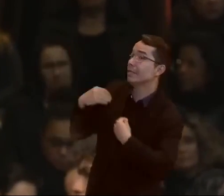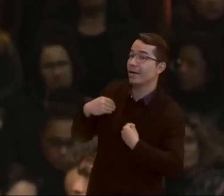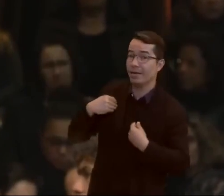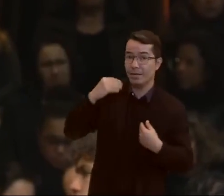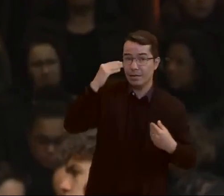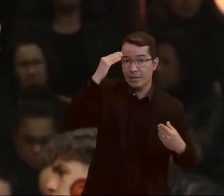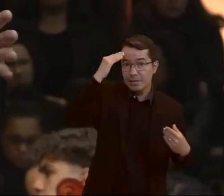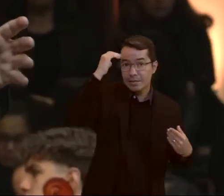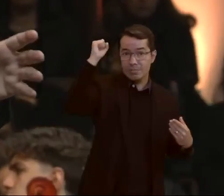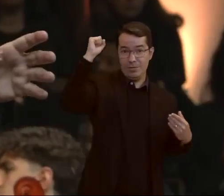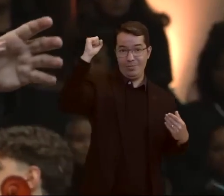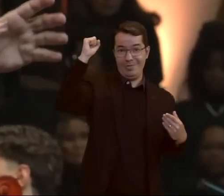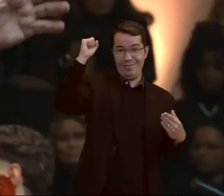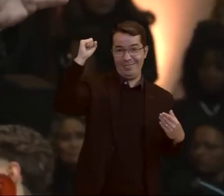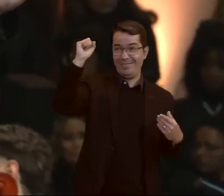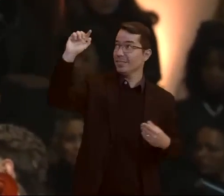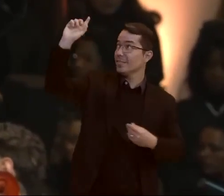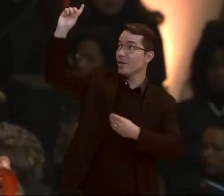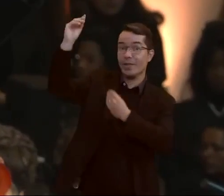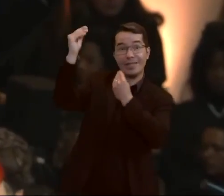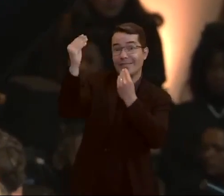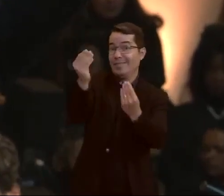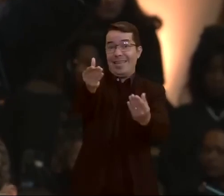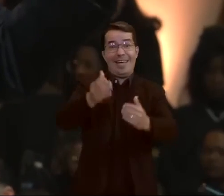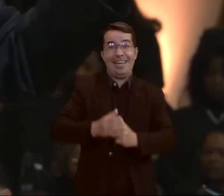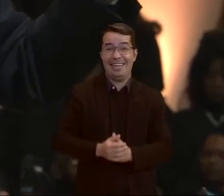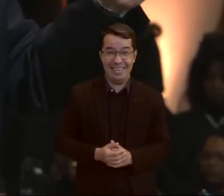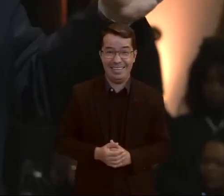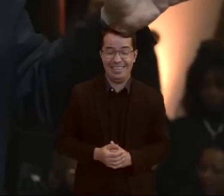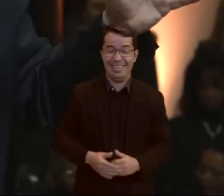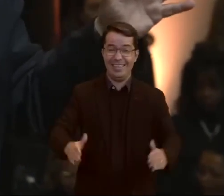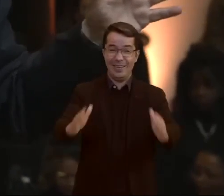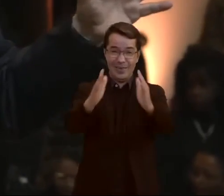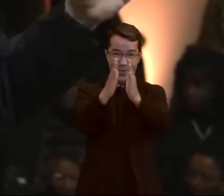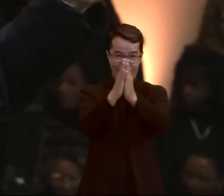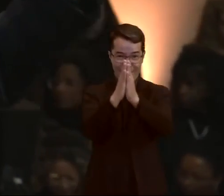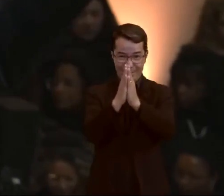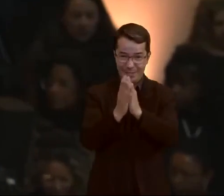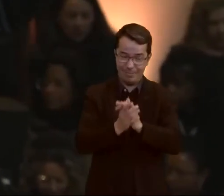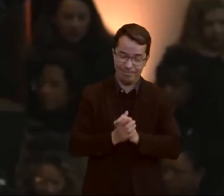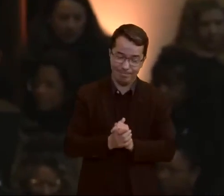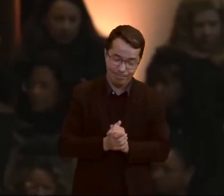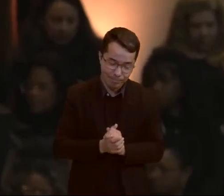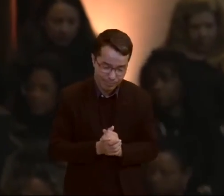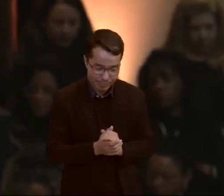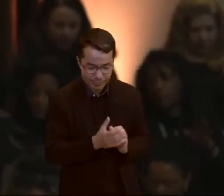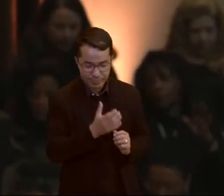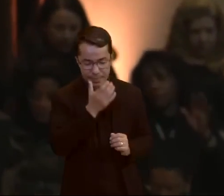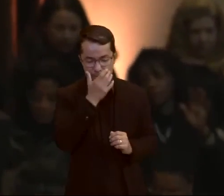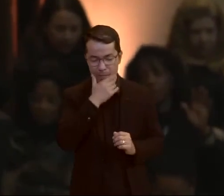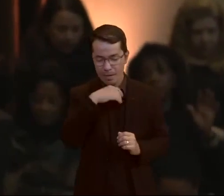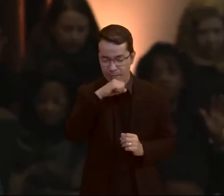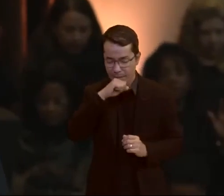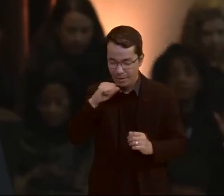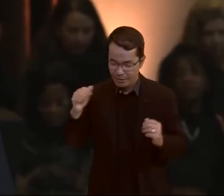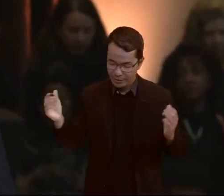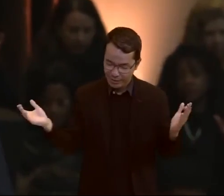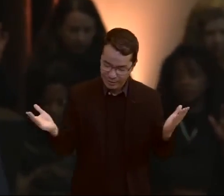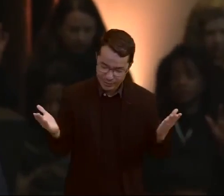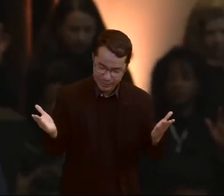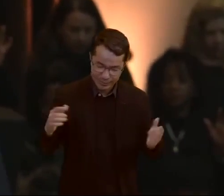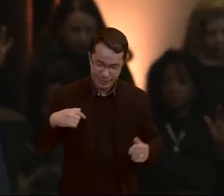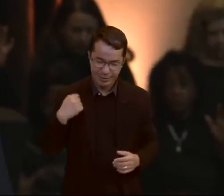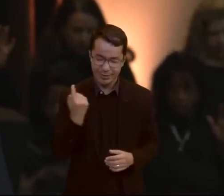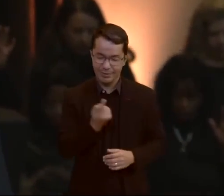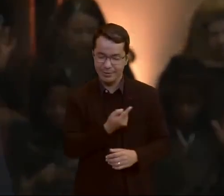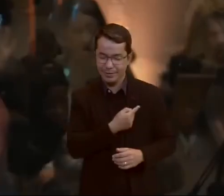sobre você. Vamos orar então? Pai querido, nós estamos aqui debaixo da autoridade do nome de nosso Senhor